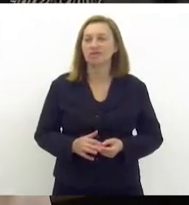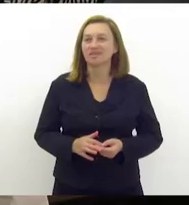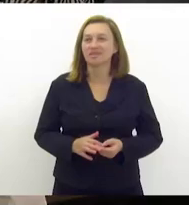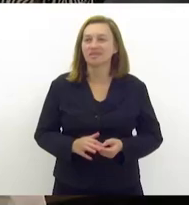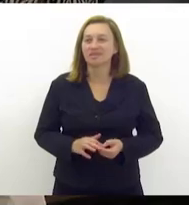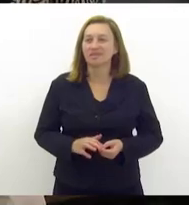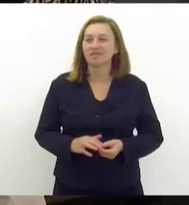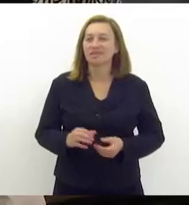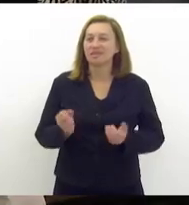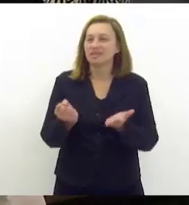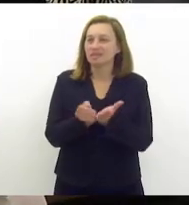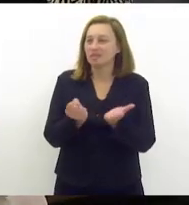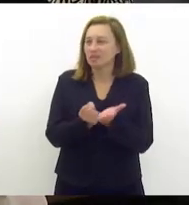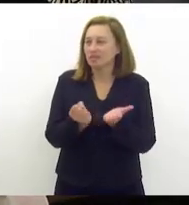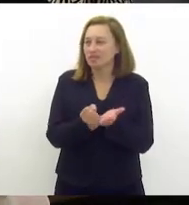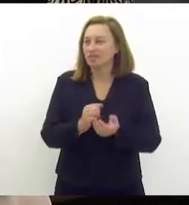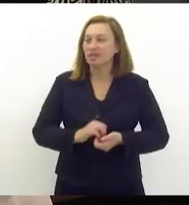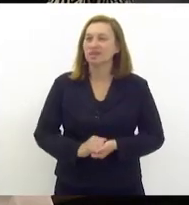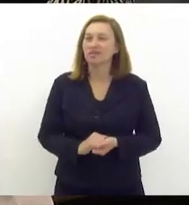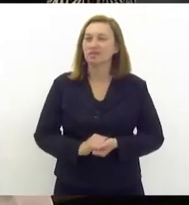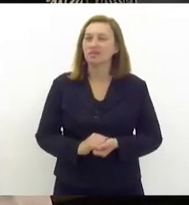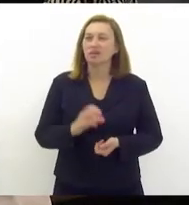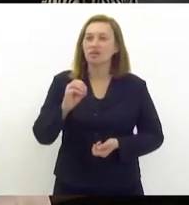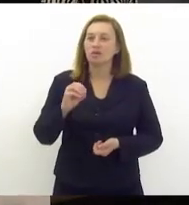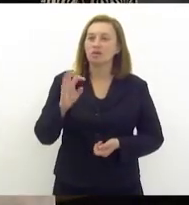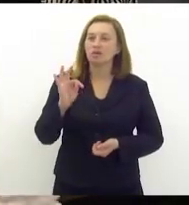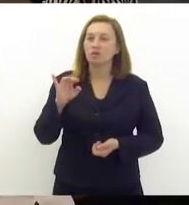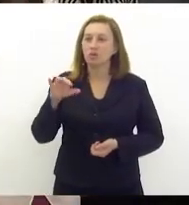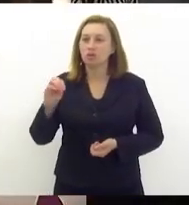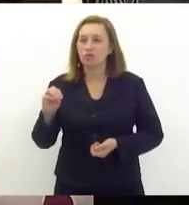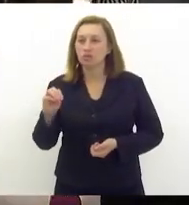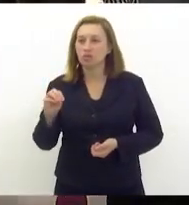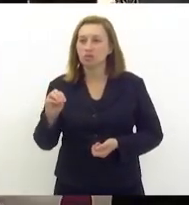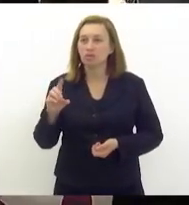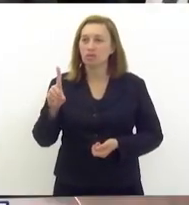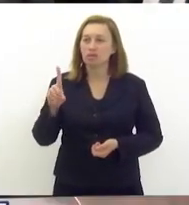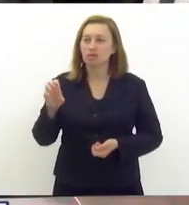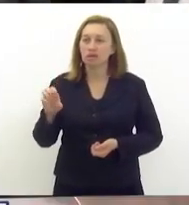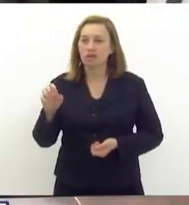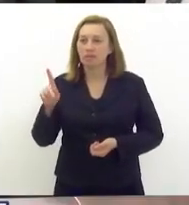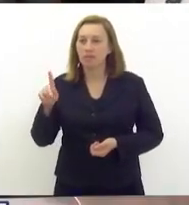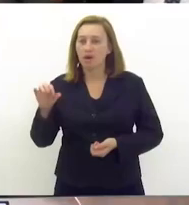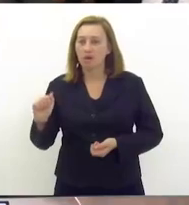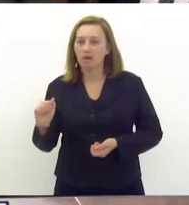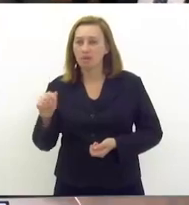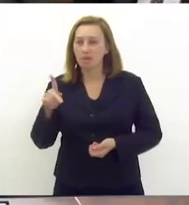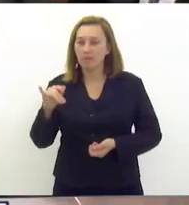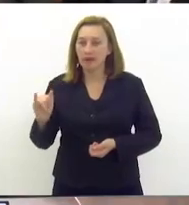Samuel Malafaia de Paula pai certo Marcelo